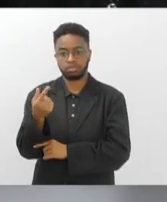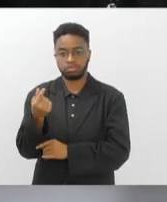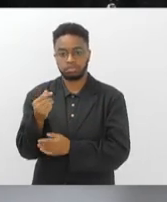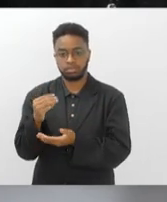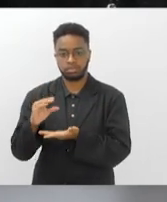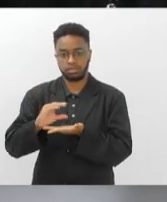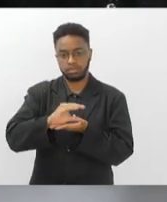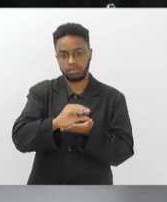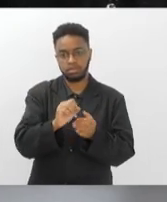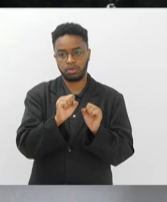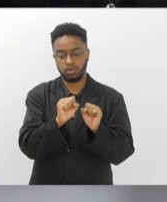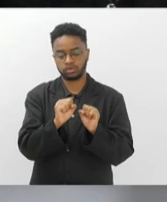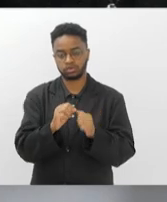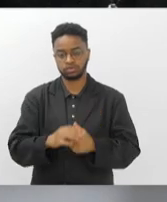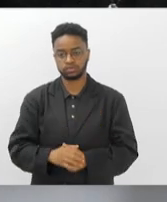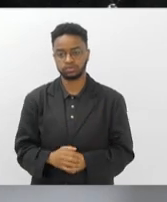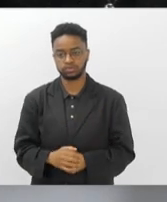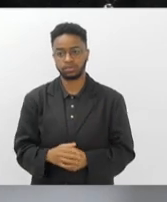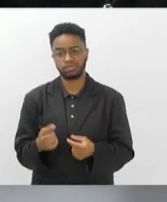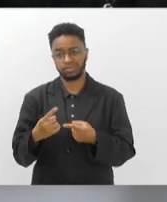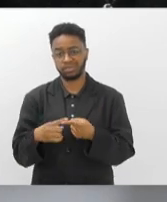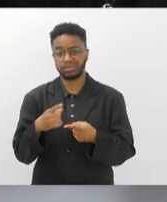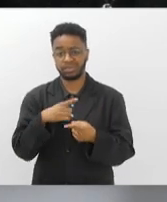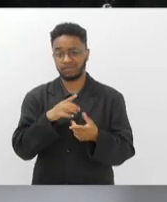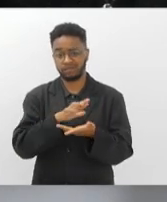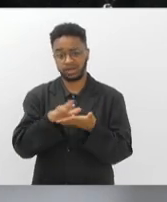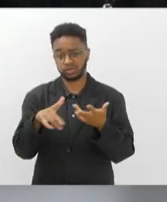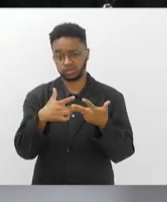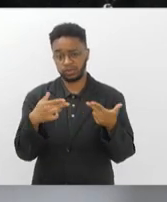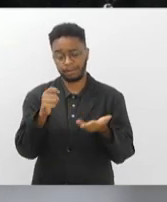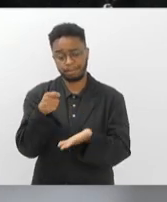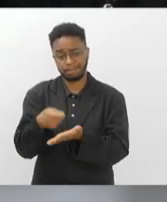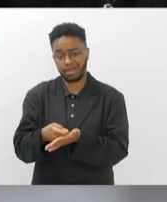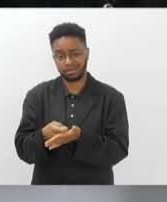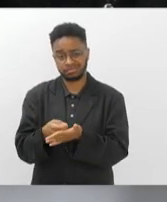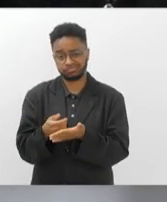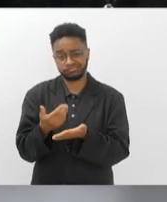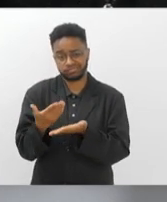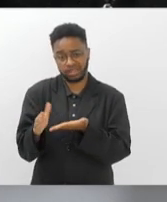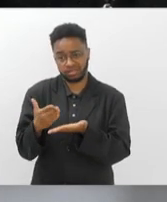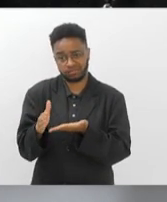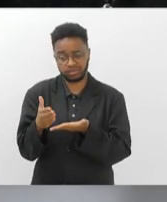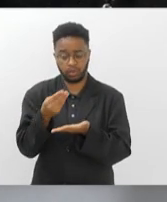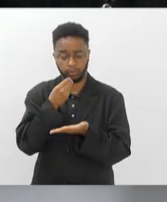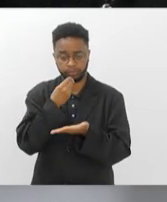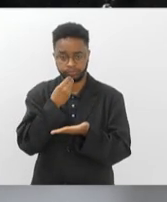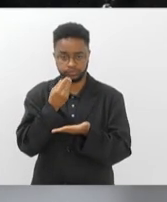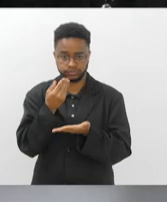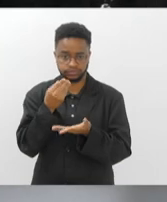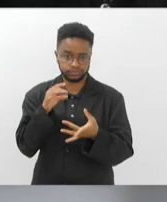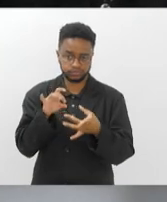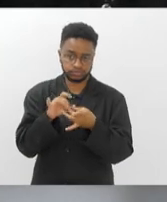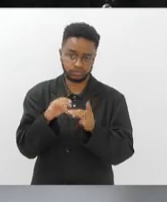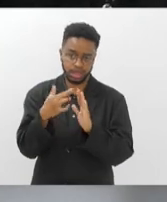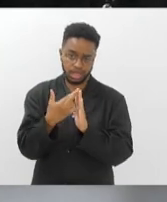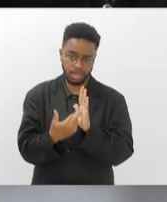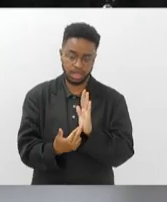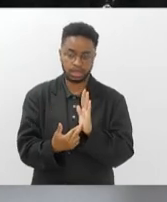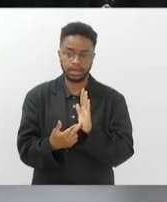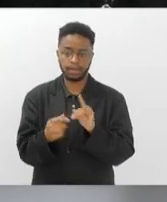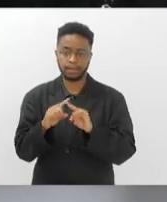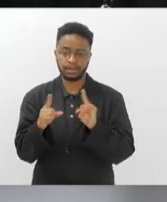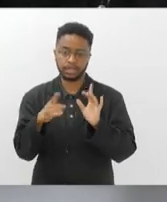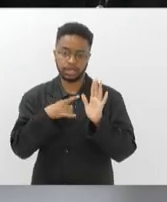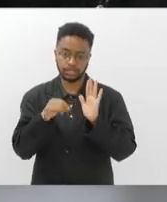para esses convênios. Tem tanta porcaria que o FECAM paga... Algo, claro, dentro de uma regra, dentro de um